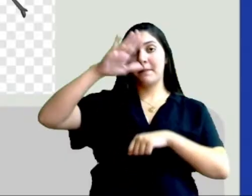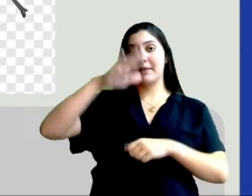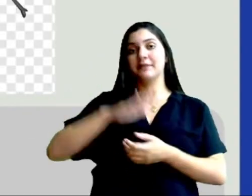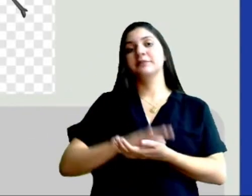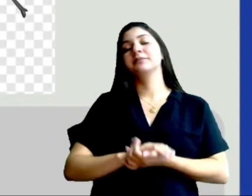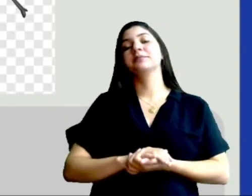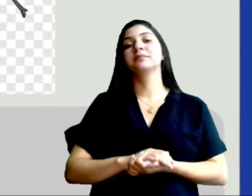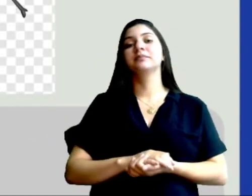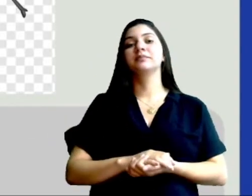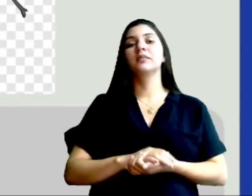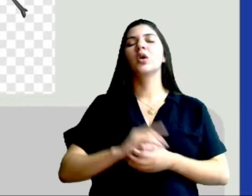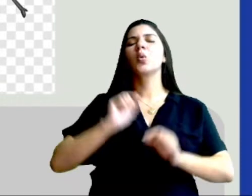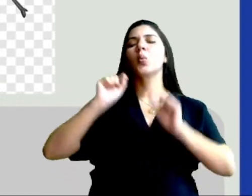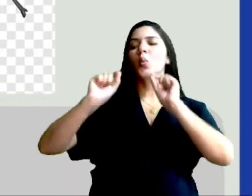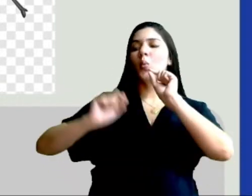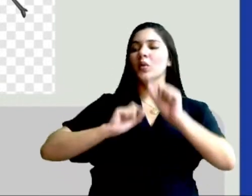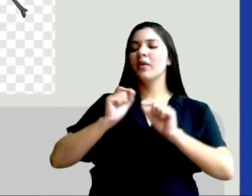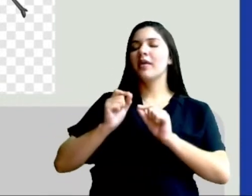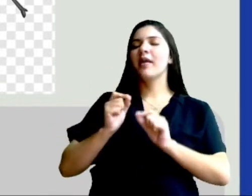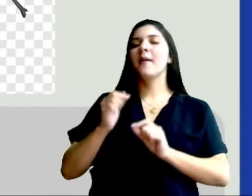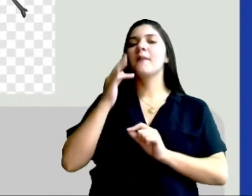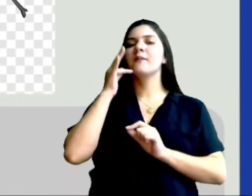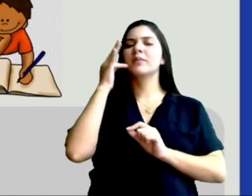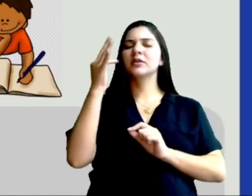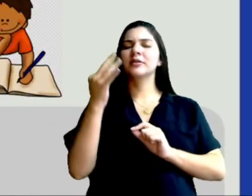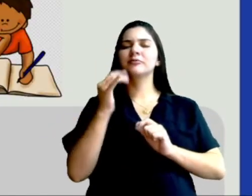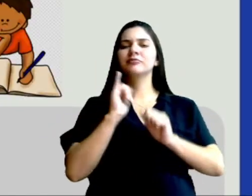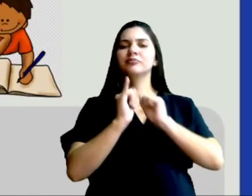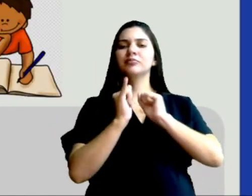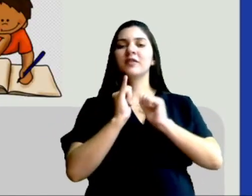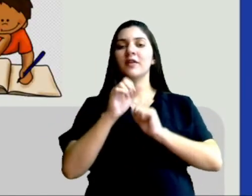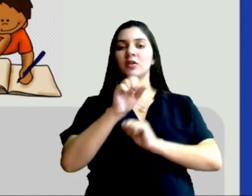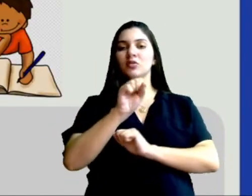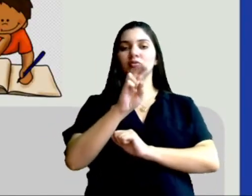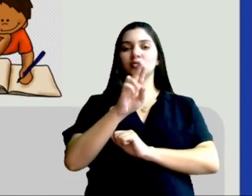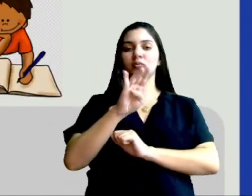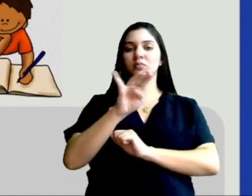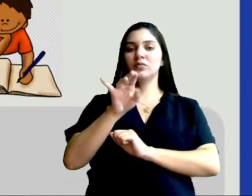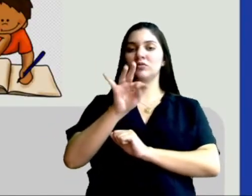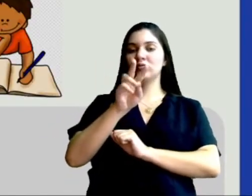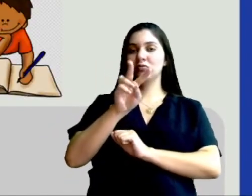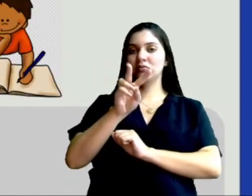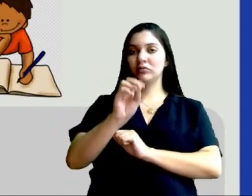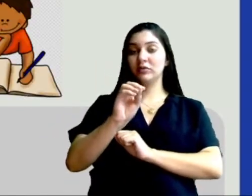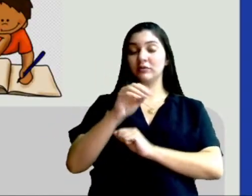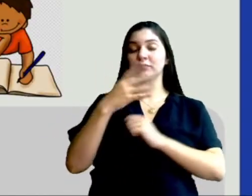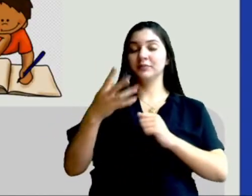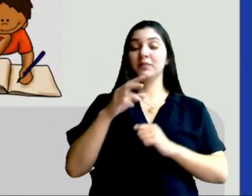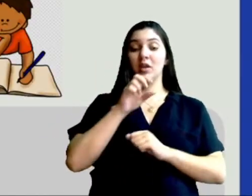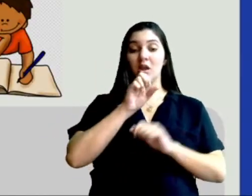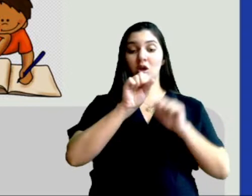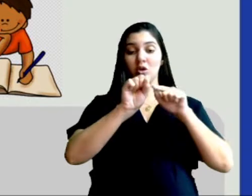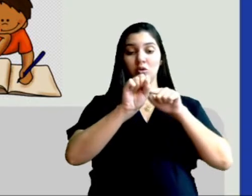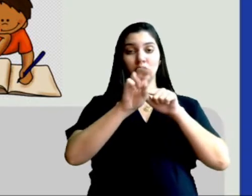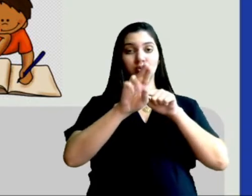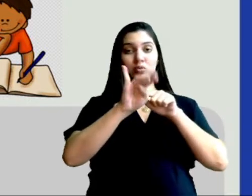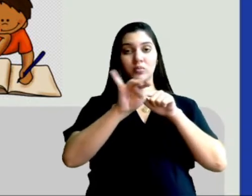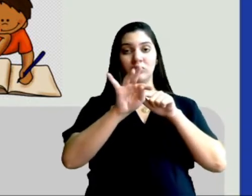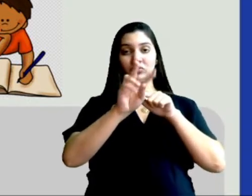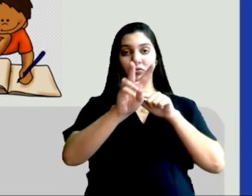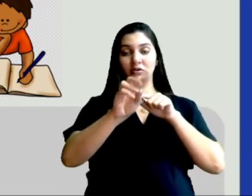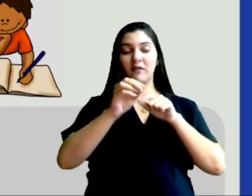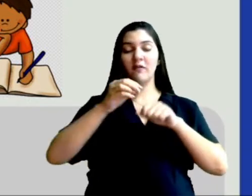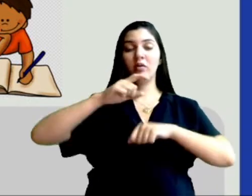lá. O que é o pretérito imperfeito do subjuntivo? Primeiro, o subjuntivo é o